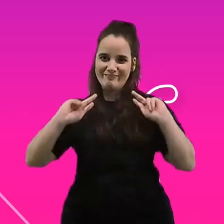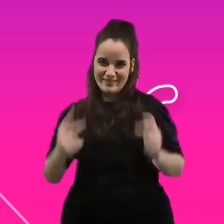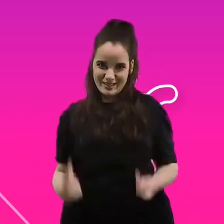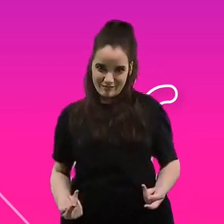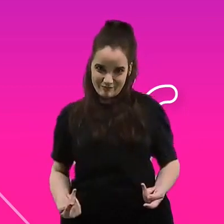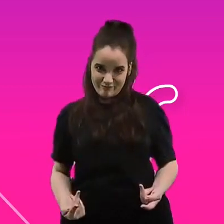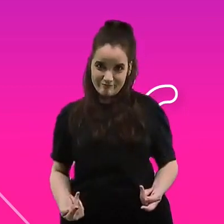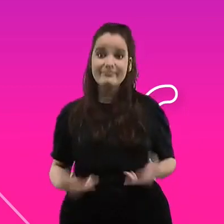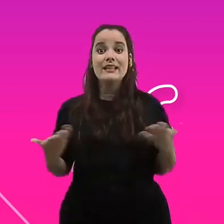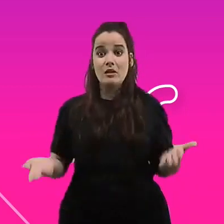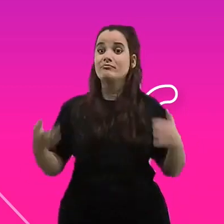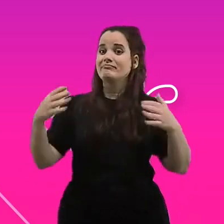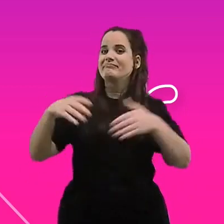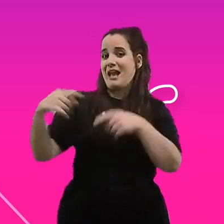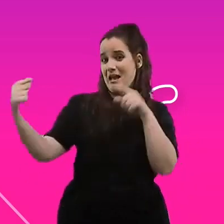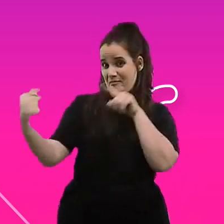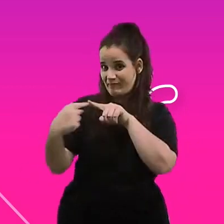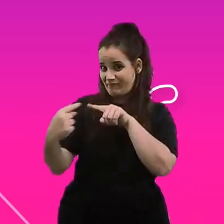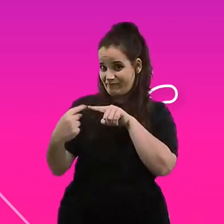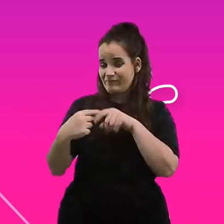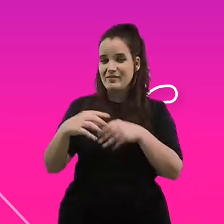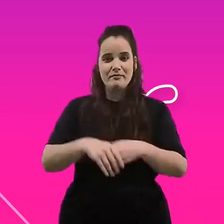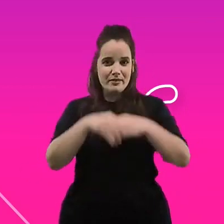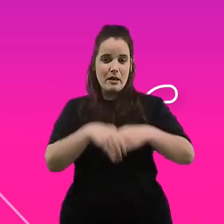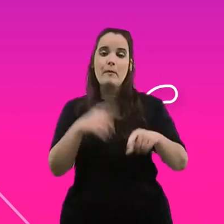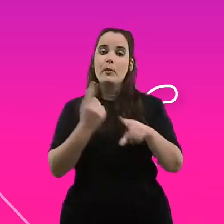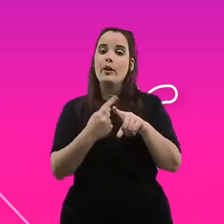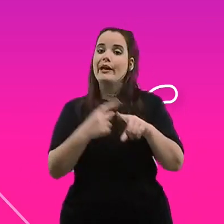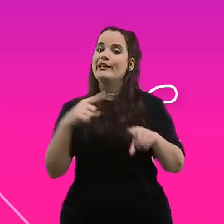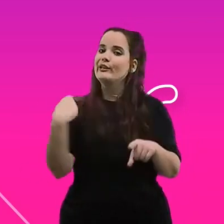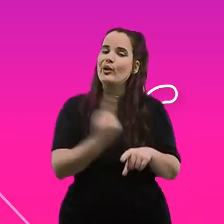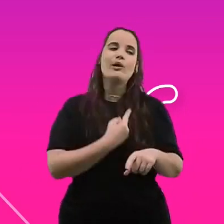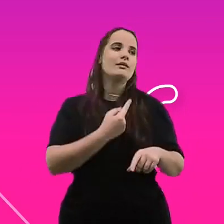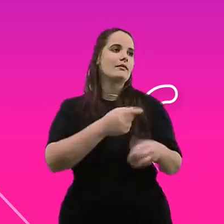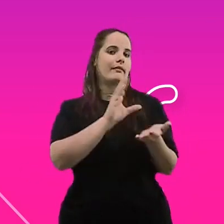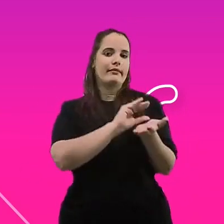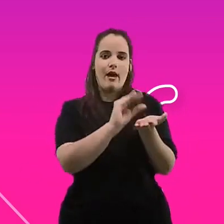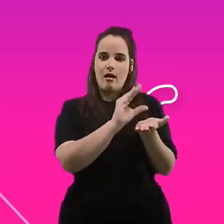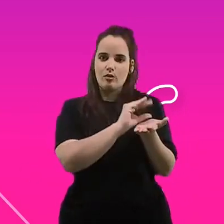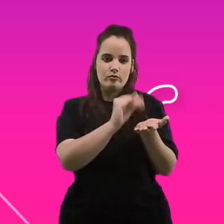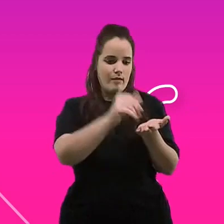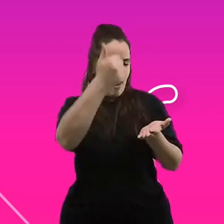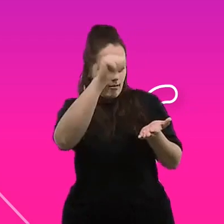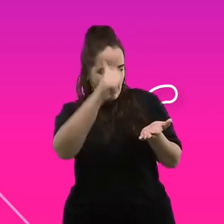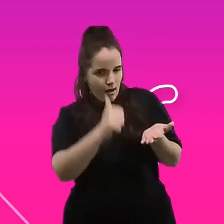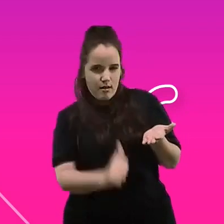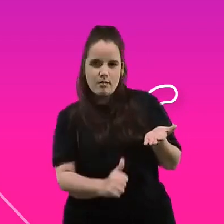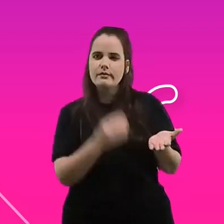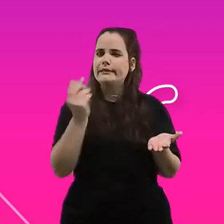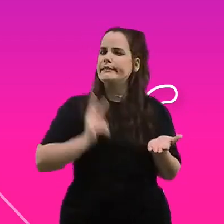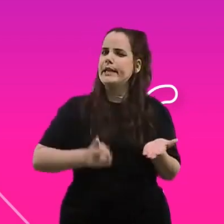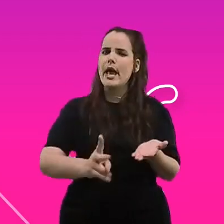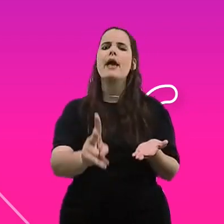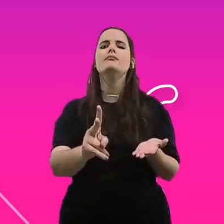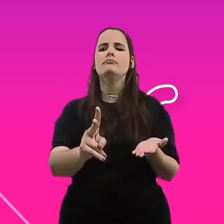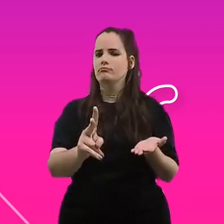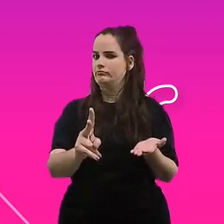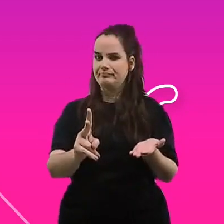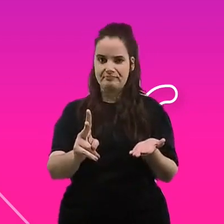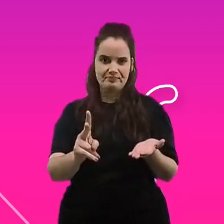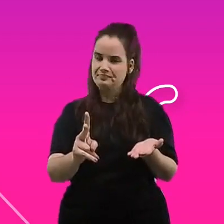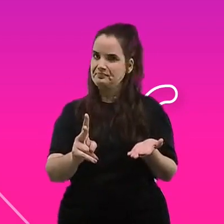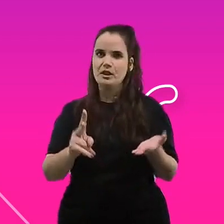gente usa o tempo inteiro esses dados e diariamente analisando principais indicadores, e isso em todas as